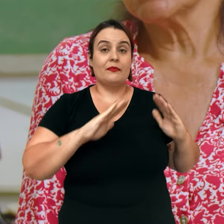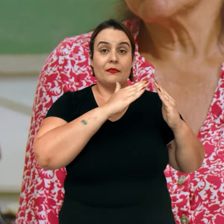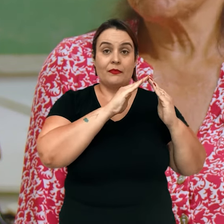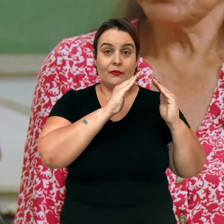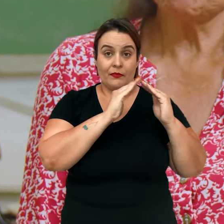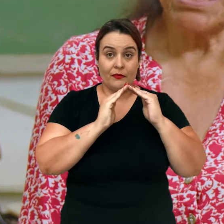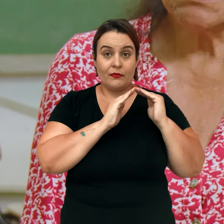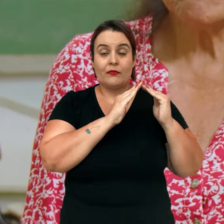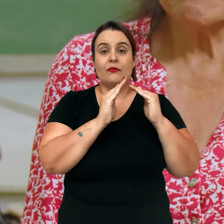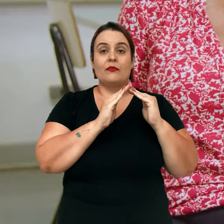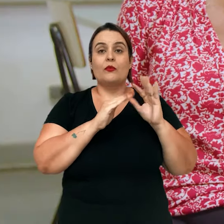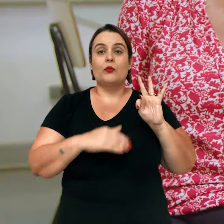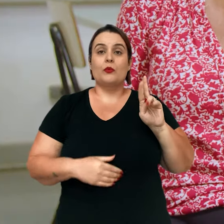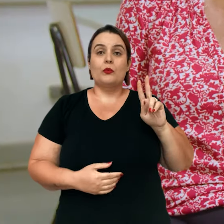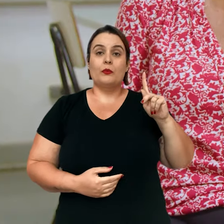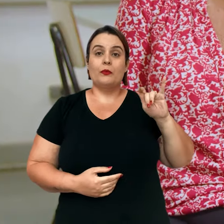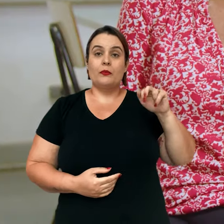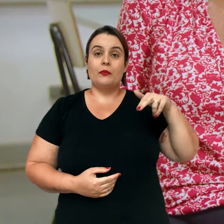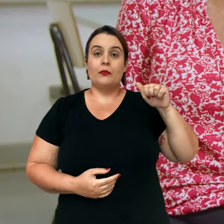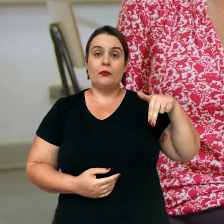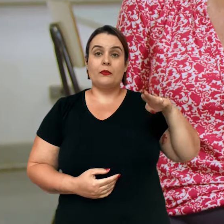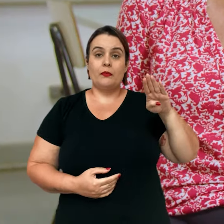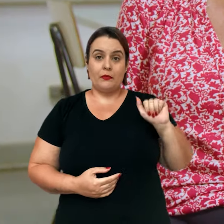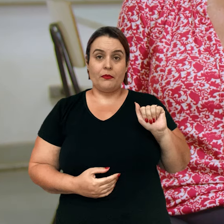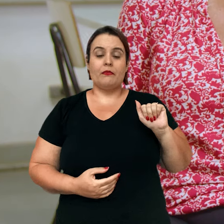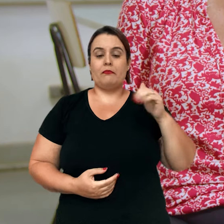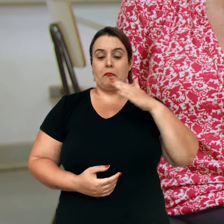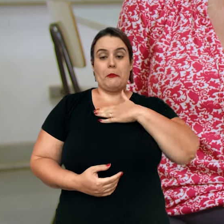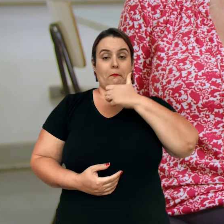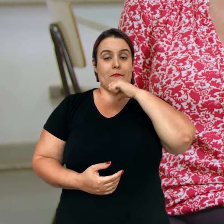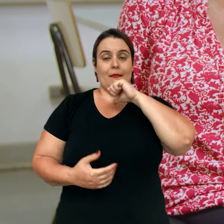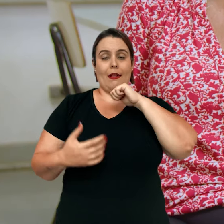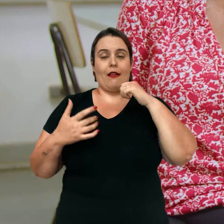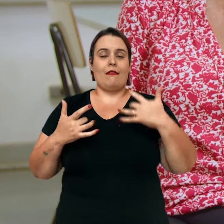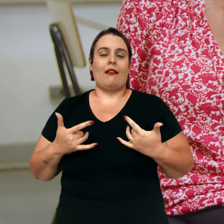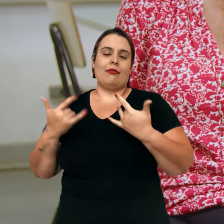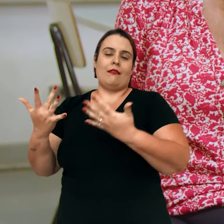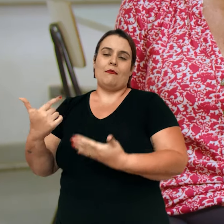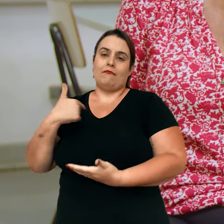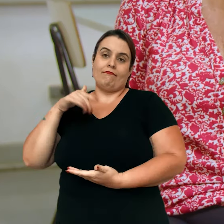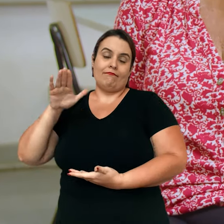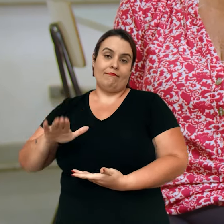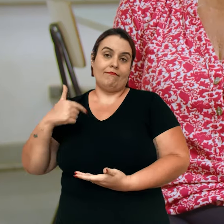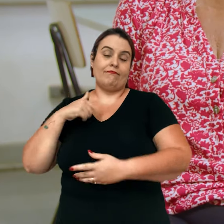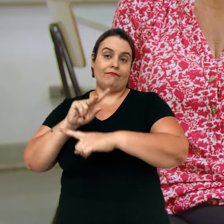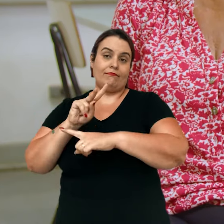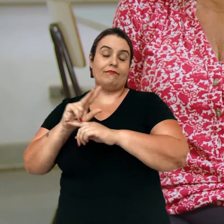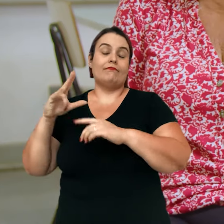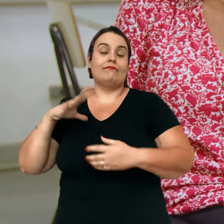de Tupinambá. Sentadas na sala. Ilha do Marajó. Minha mãe me deu pequena. Fui criada